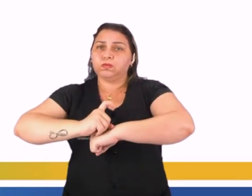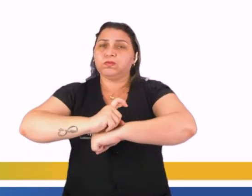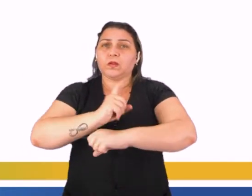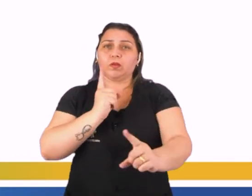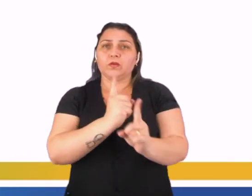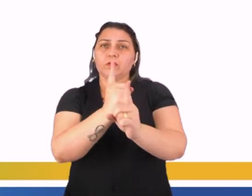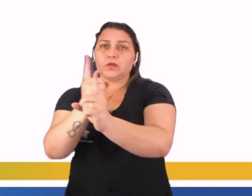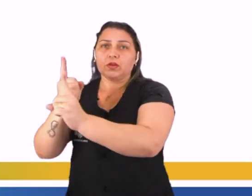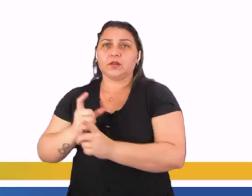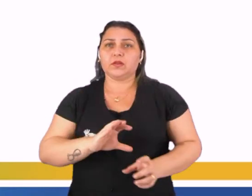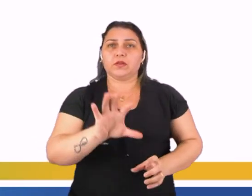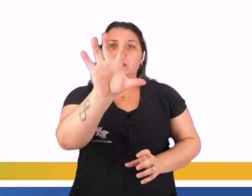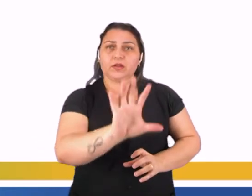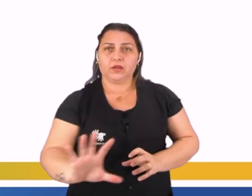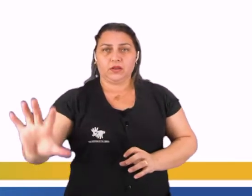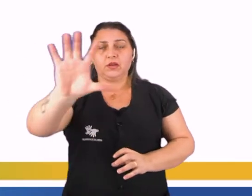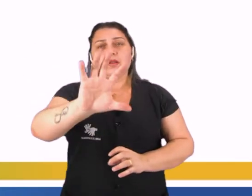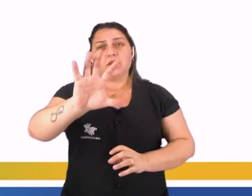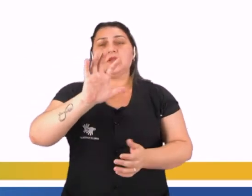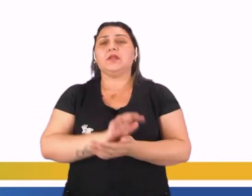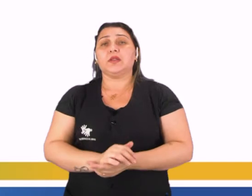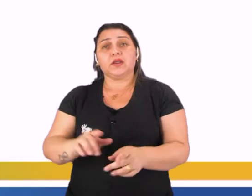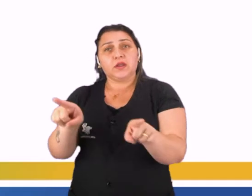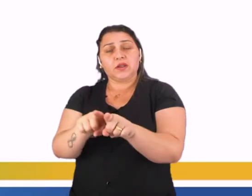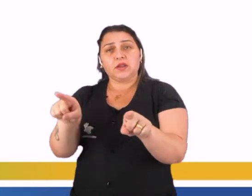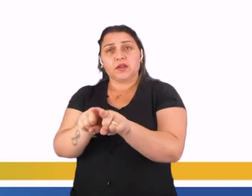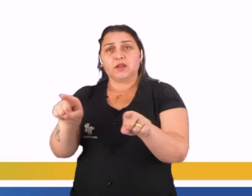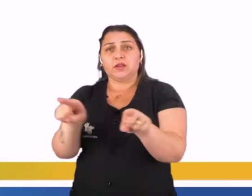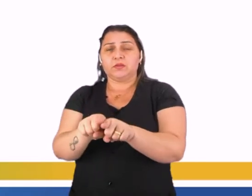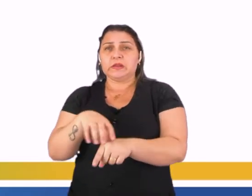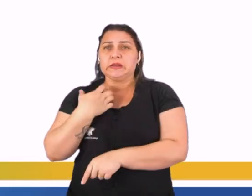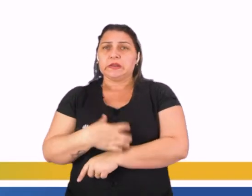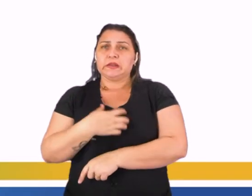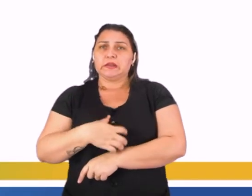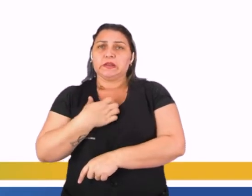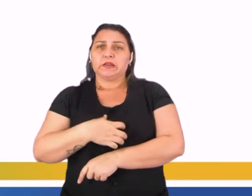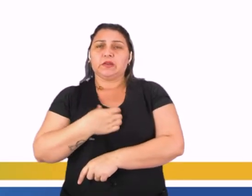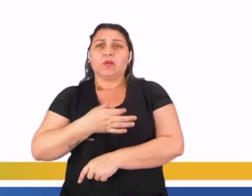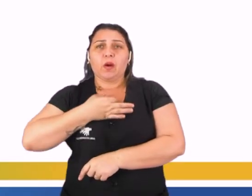O discurso indireto, fatos reais, atuais ou cotidianos.